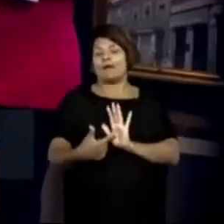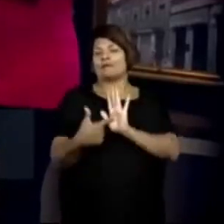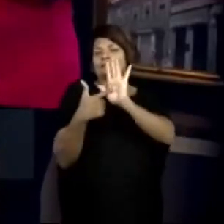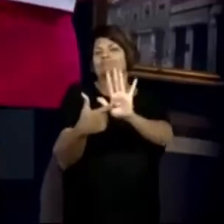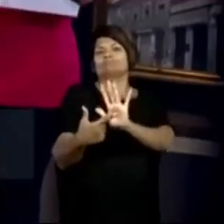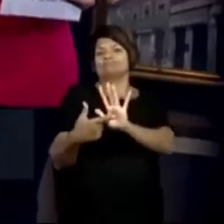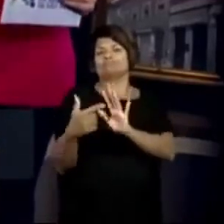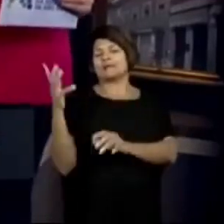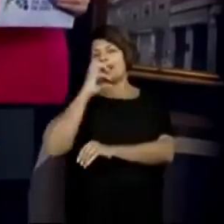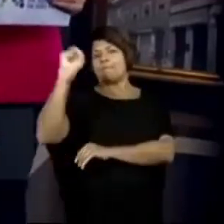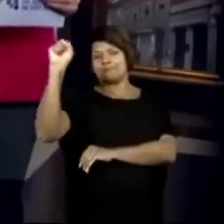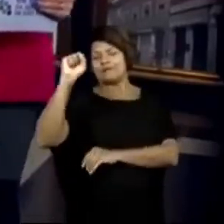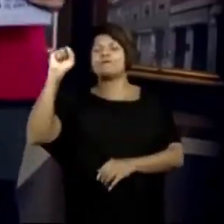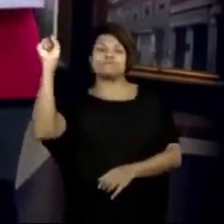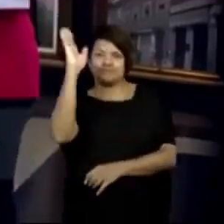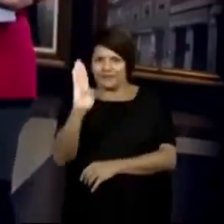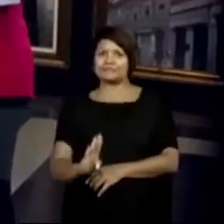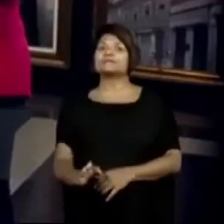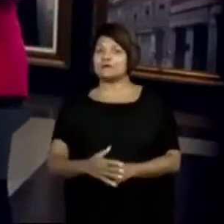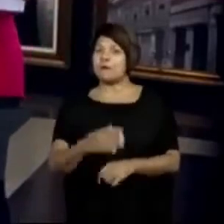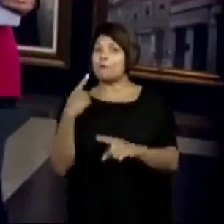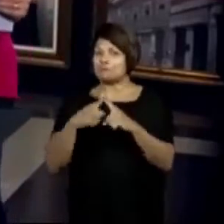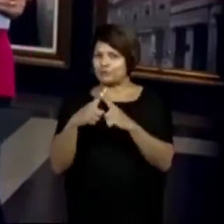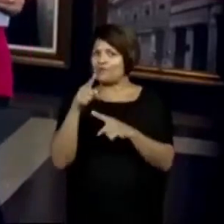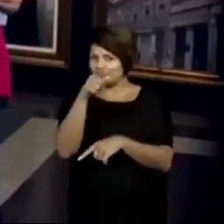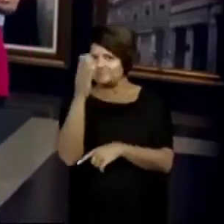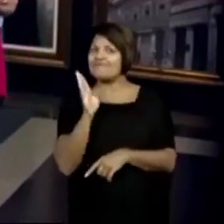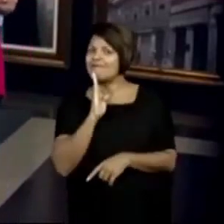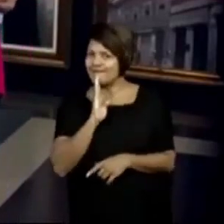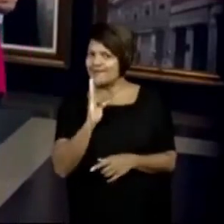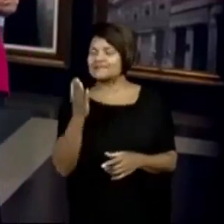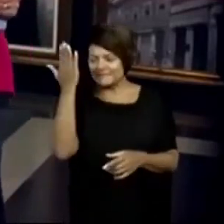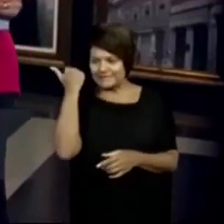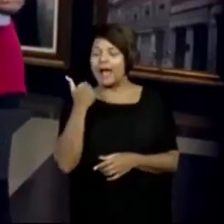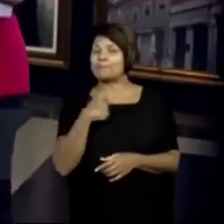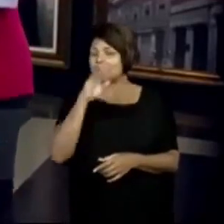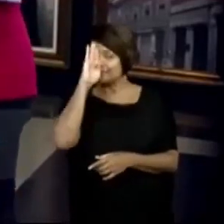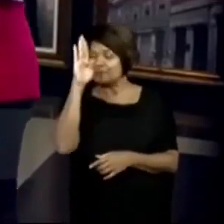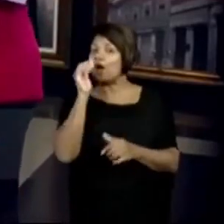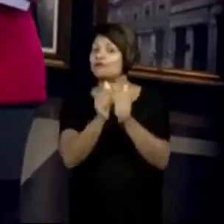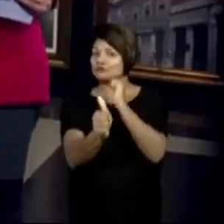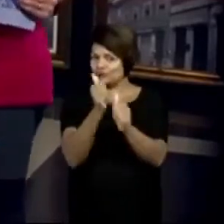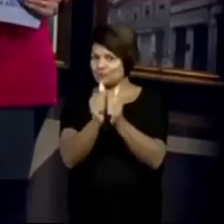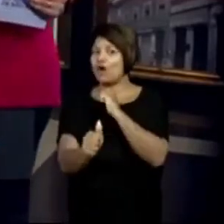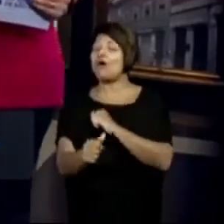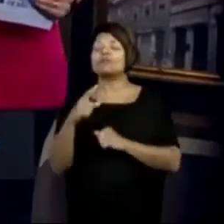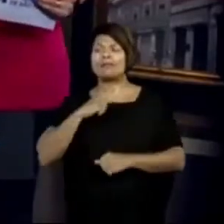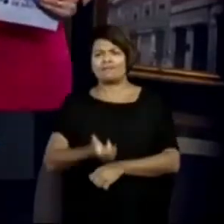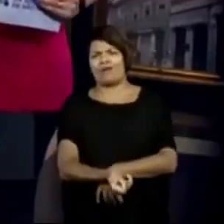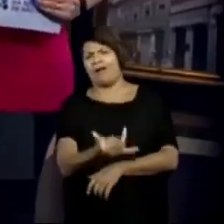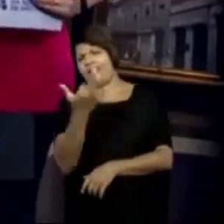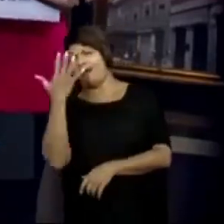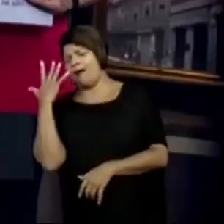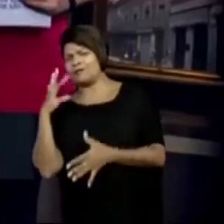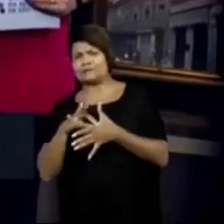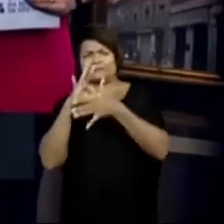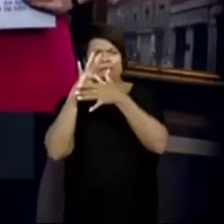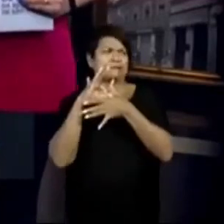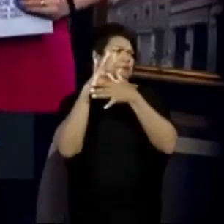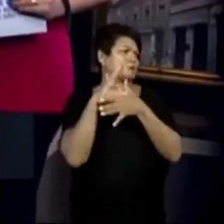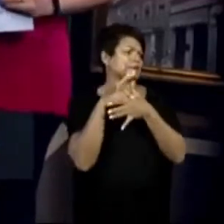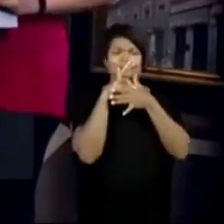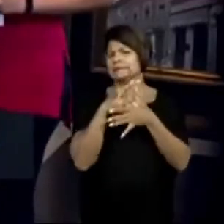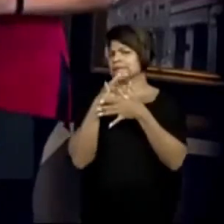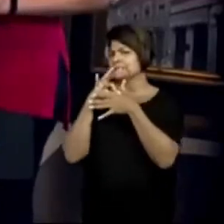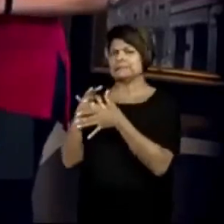Então, vocês já ouviram falar, não é que o Brasil é o país do futebol, porque nós tivemos muito destaques e nós vamos